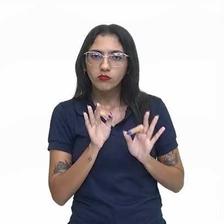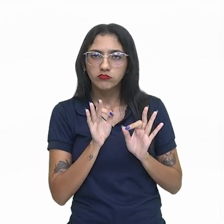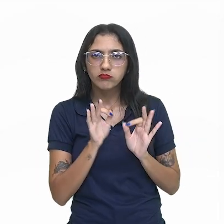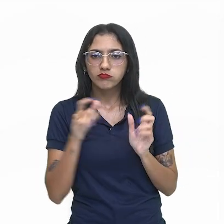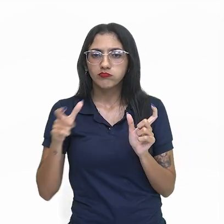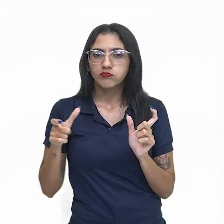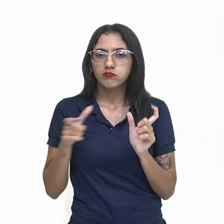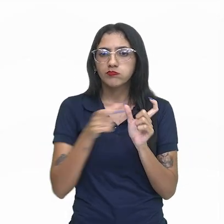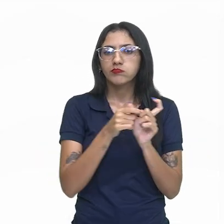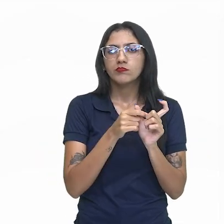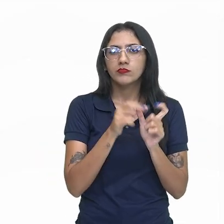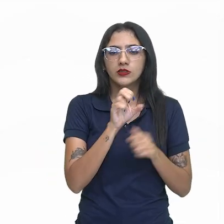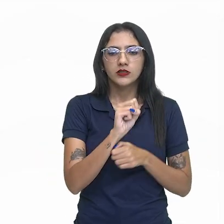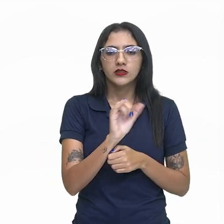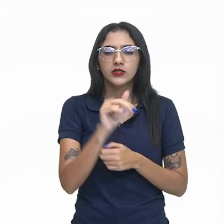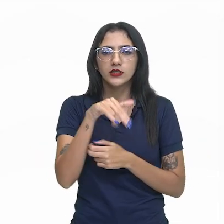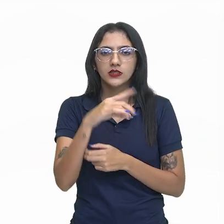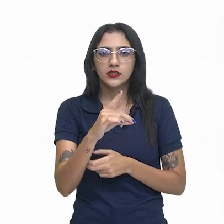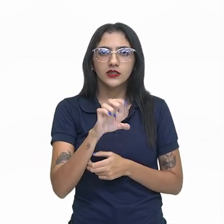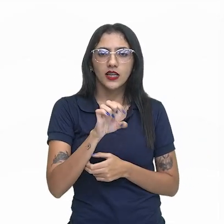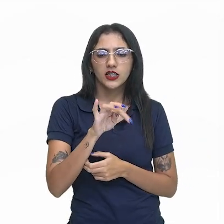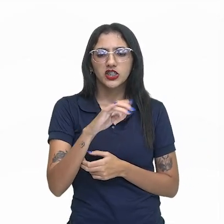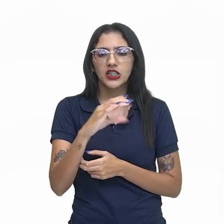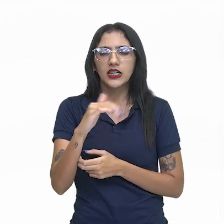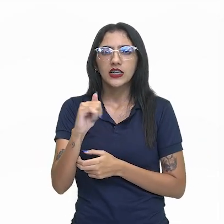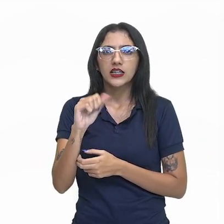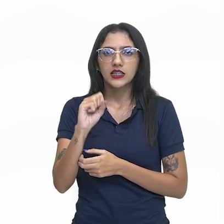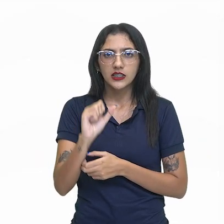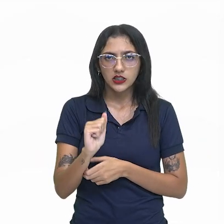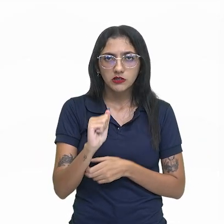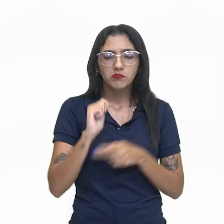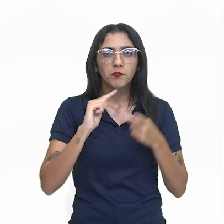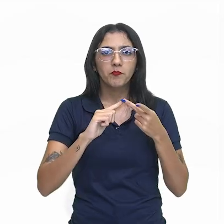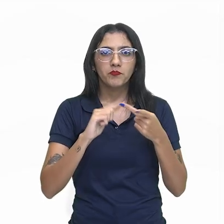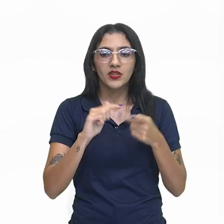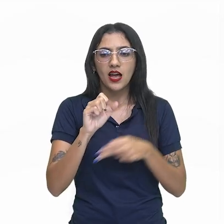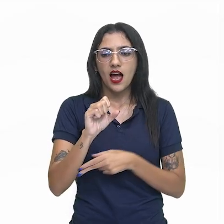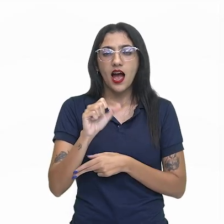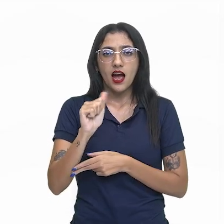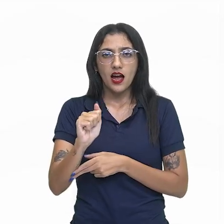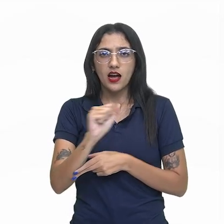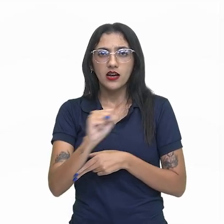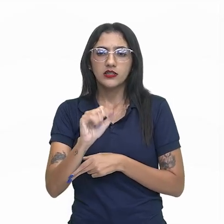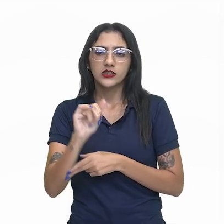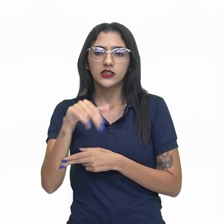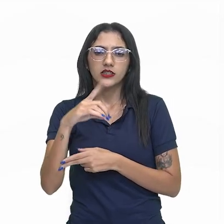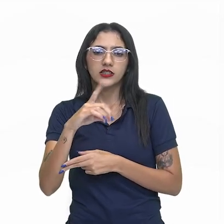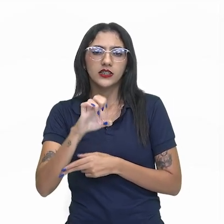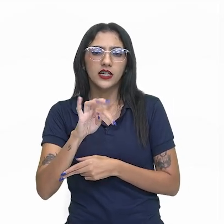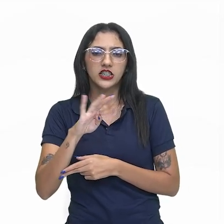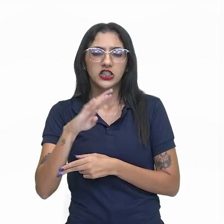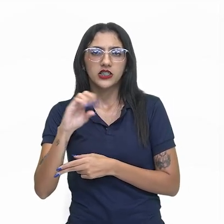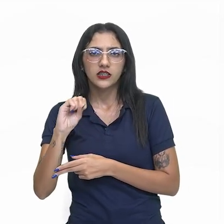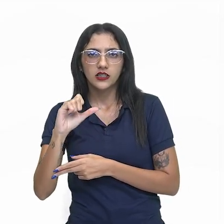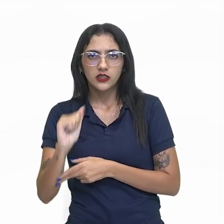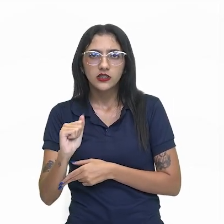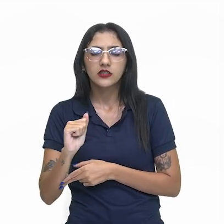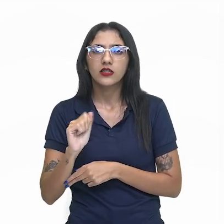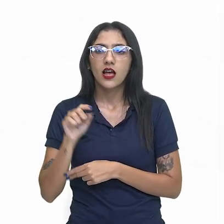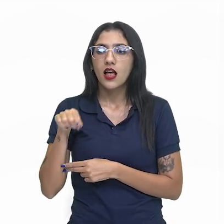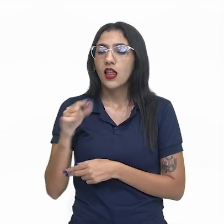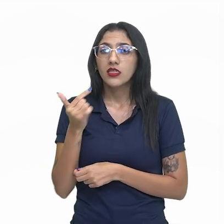de sindéticas. As assindéticas são as orações, né, que elas não